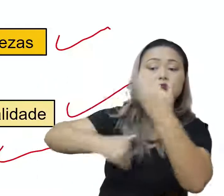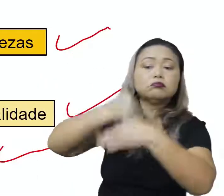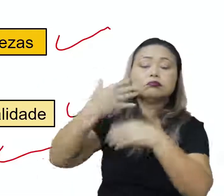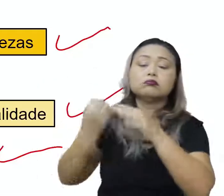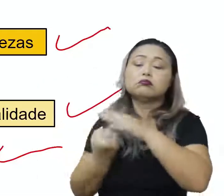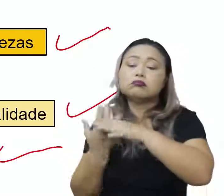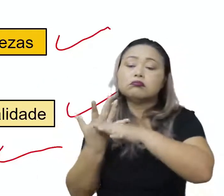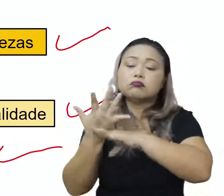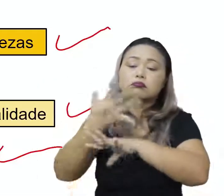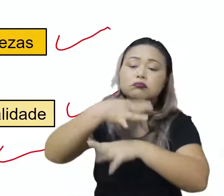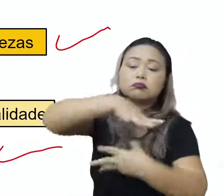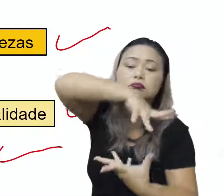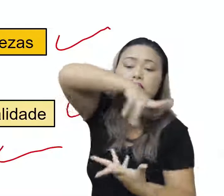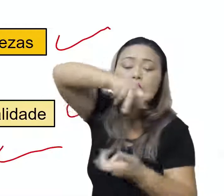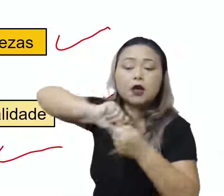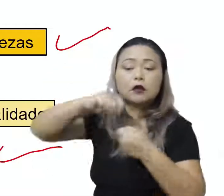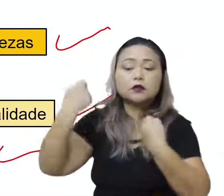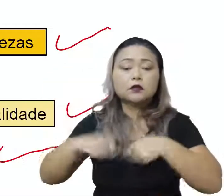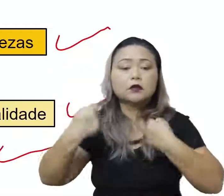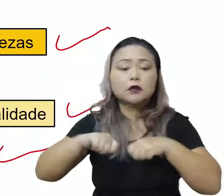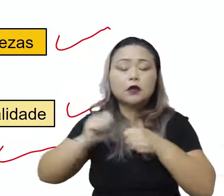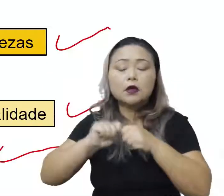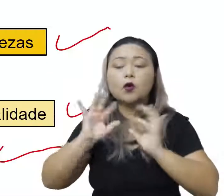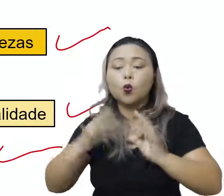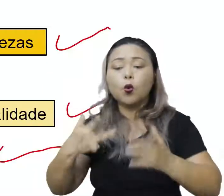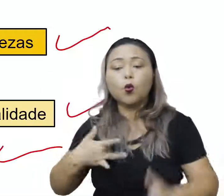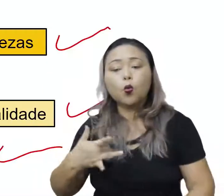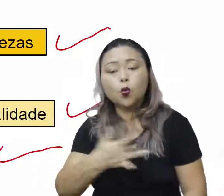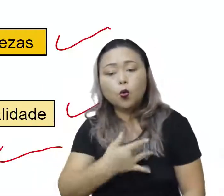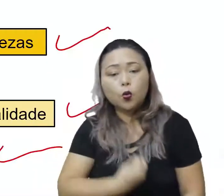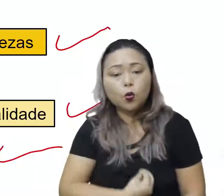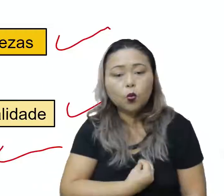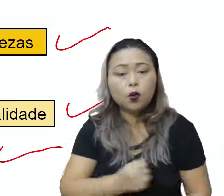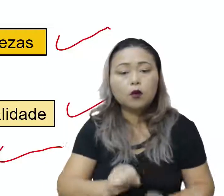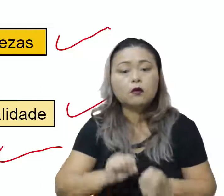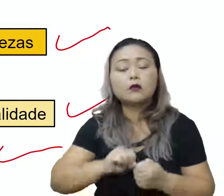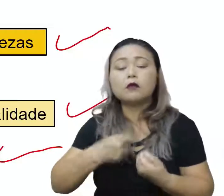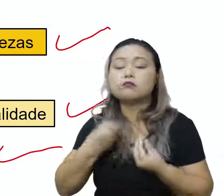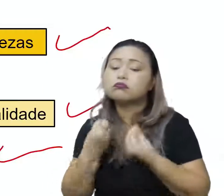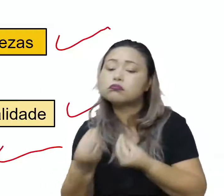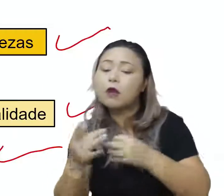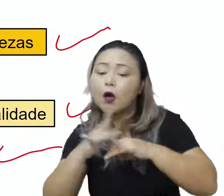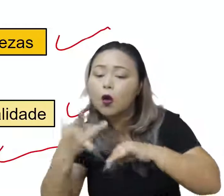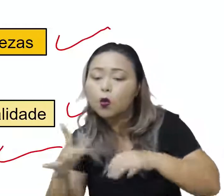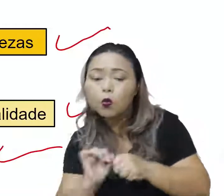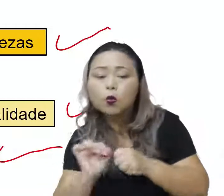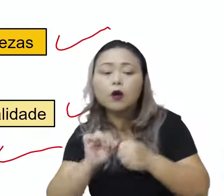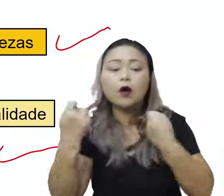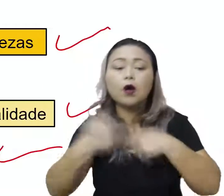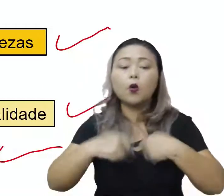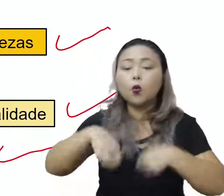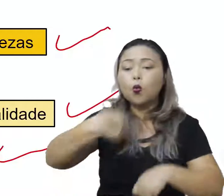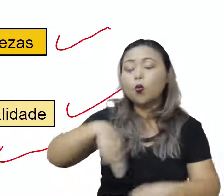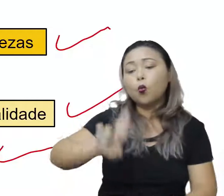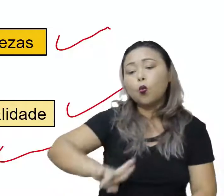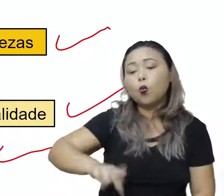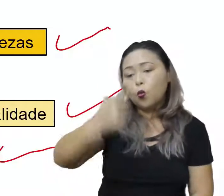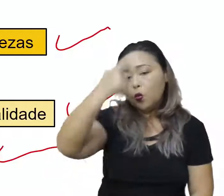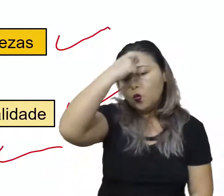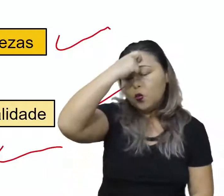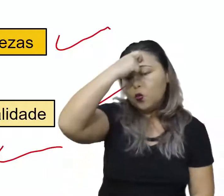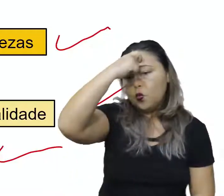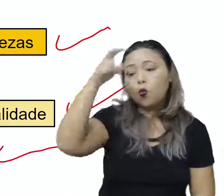A gente precisa de qualidade de vida. A gente precisa distribuir melhores riquezas. A gente precisa ter a